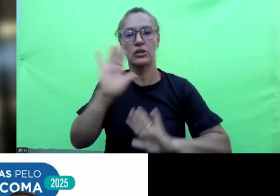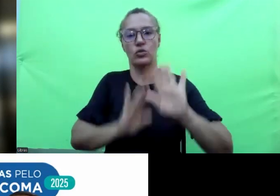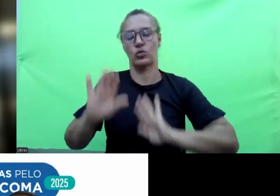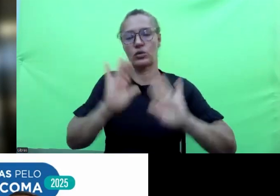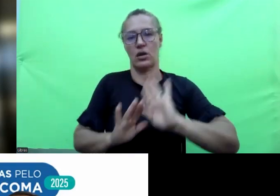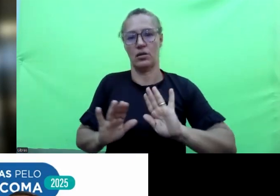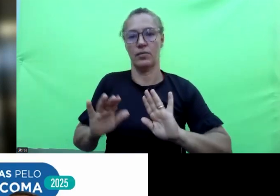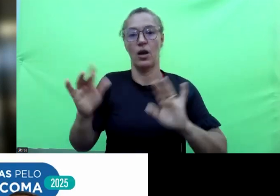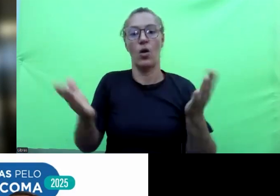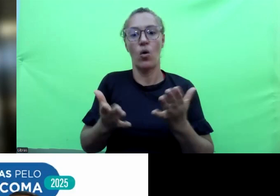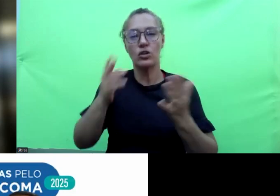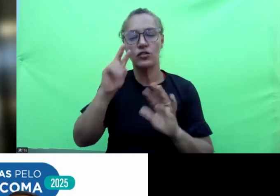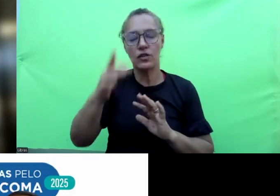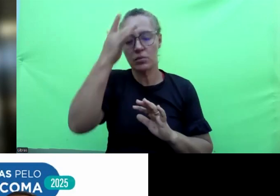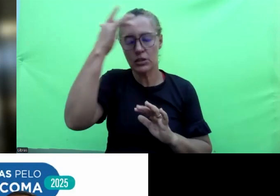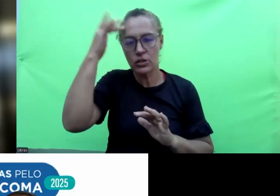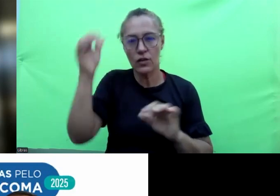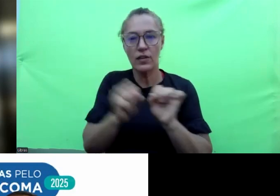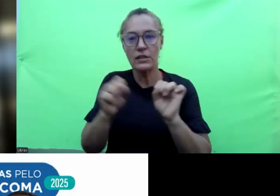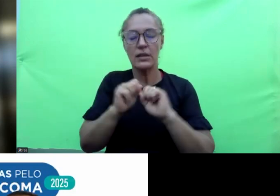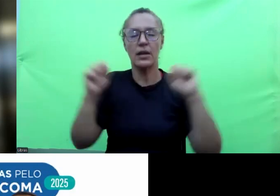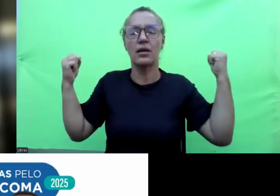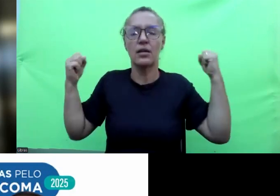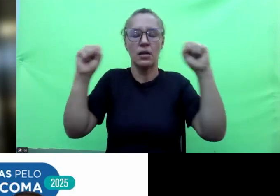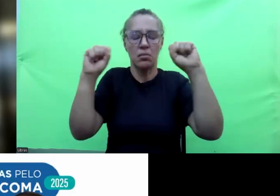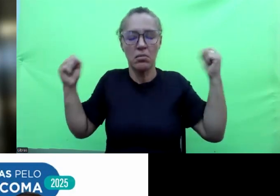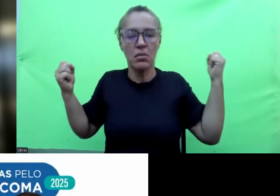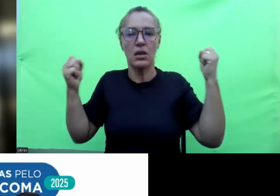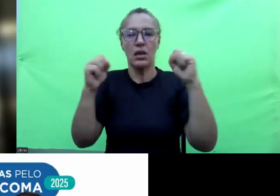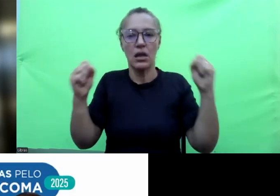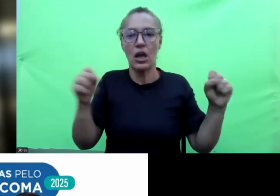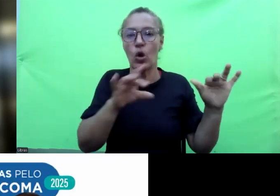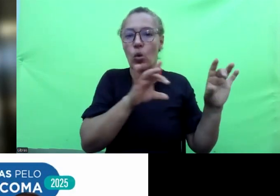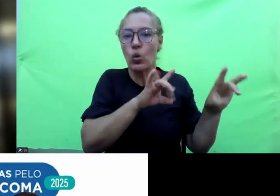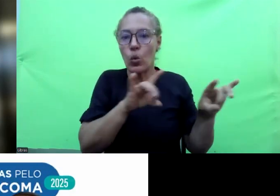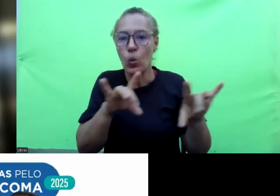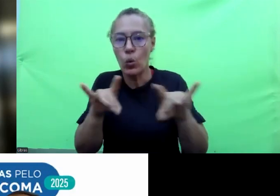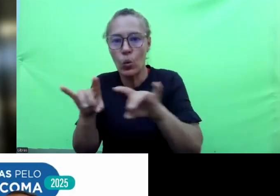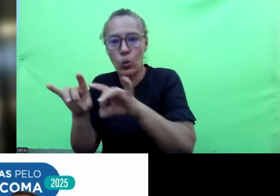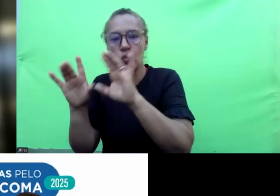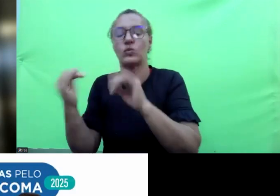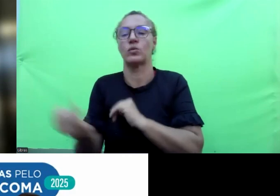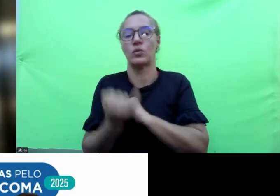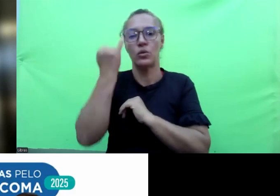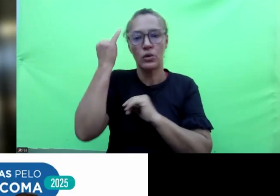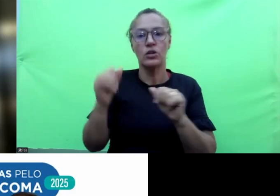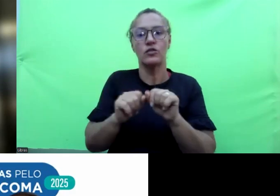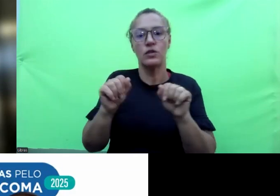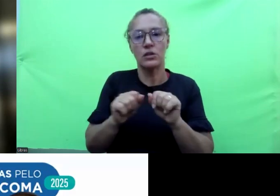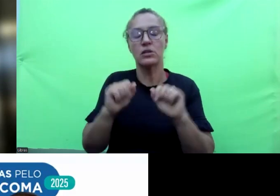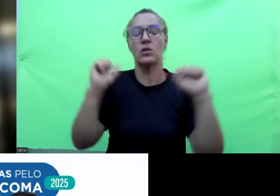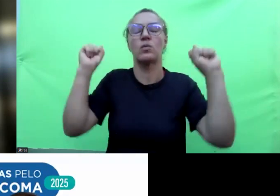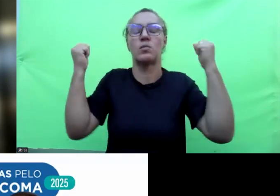muitas pessoas fazendo academia de segunda a segunda, né? Então, é importante saber fazer um movimento